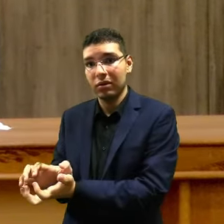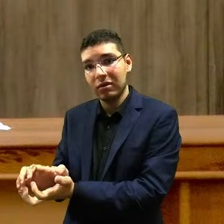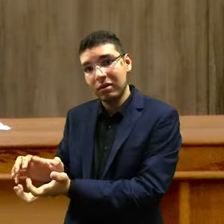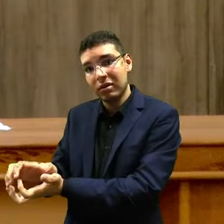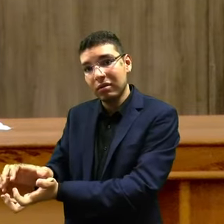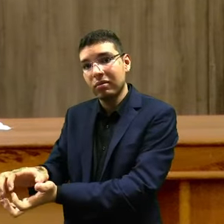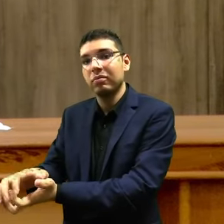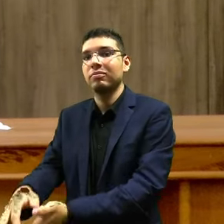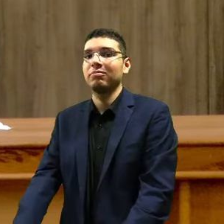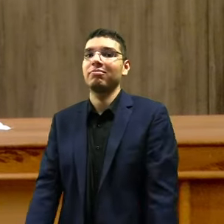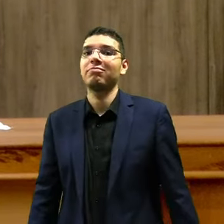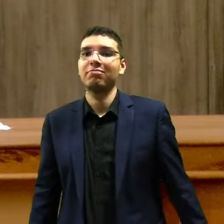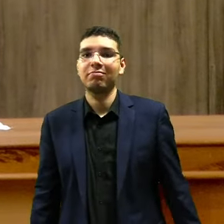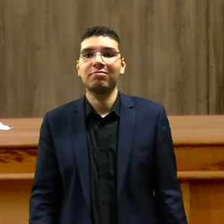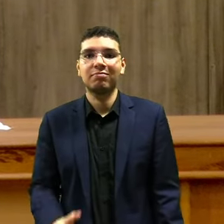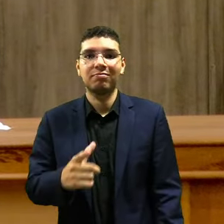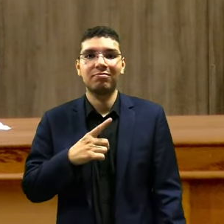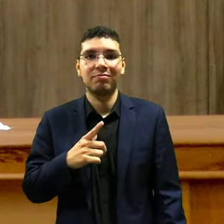assim